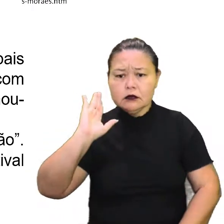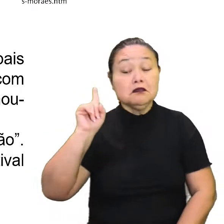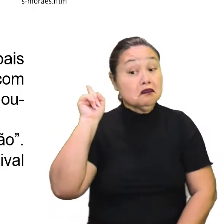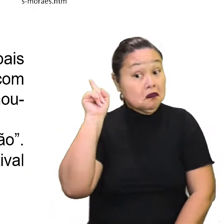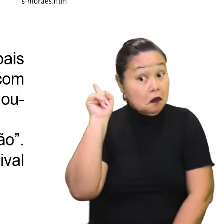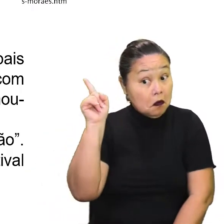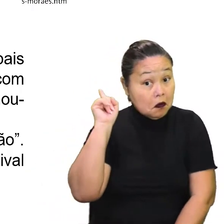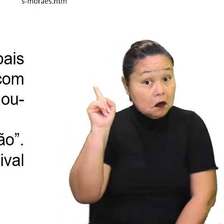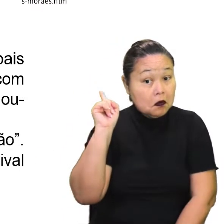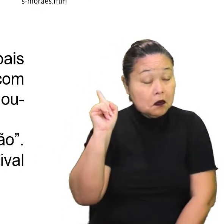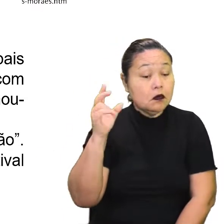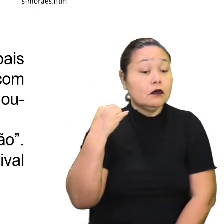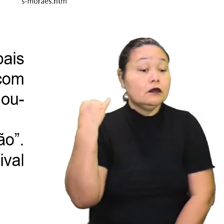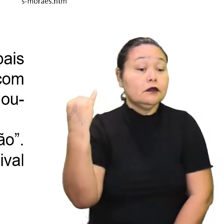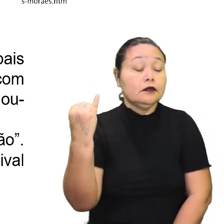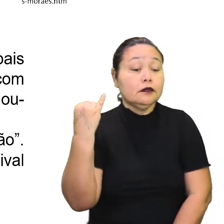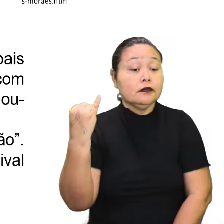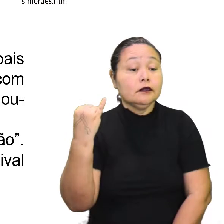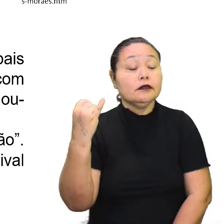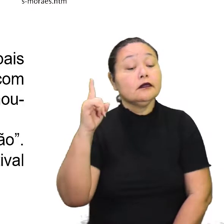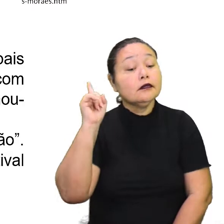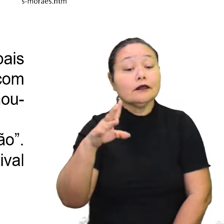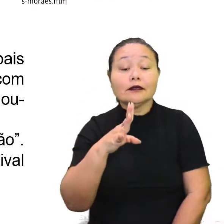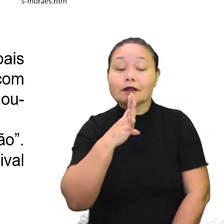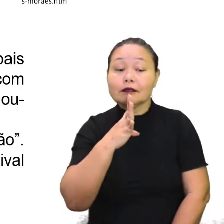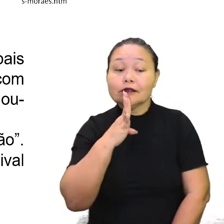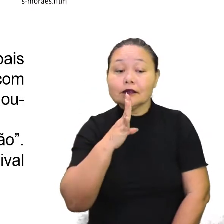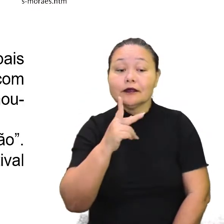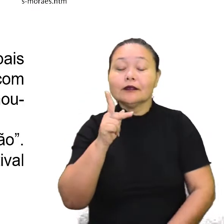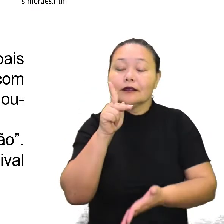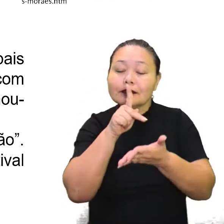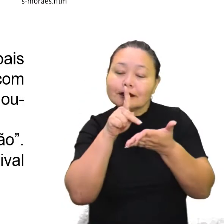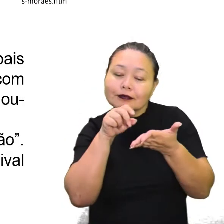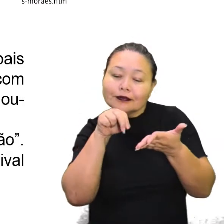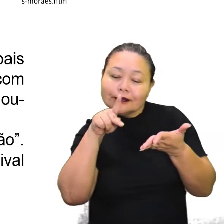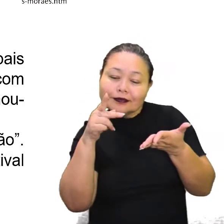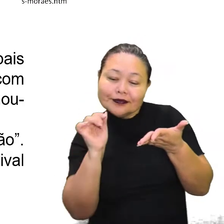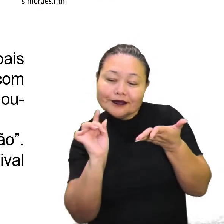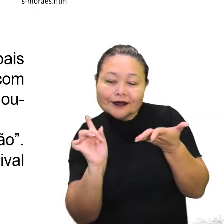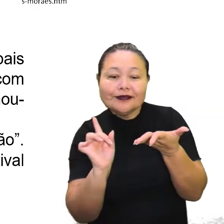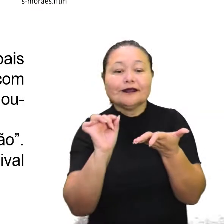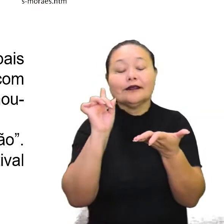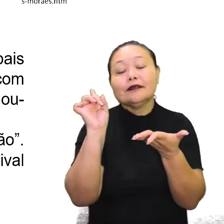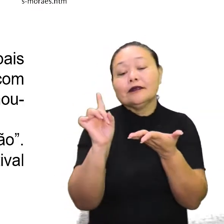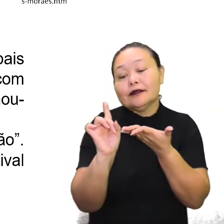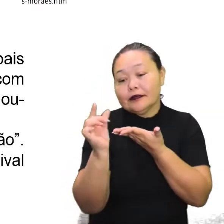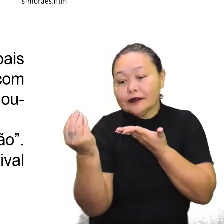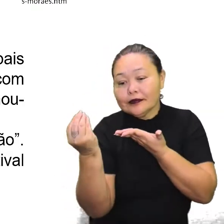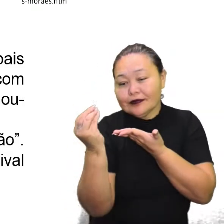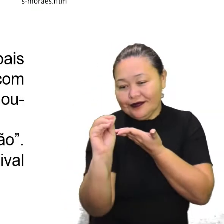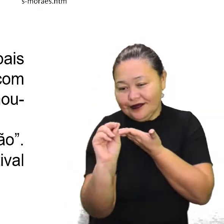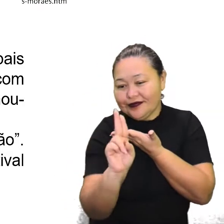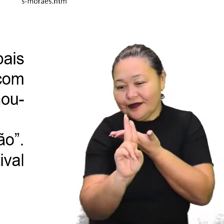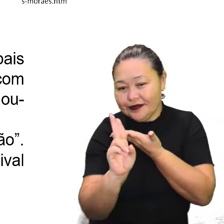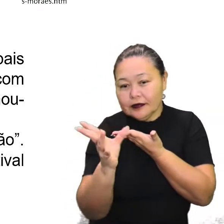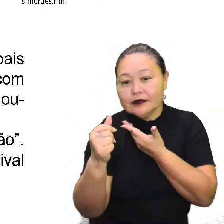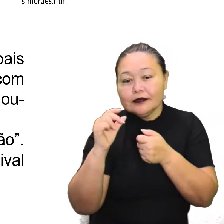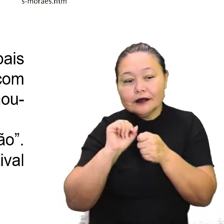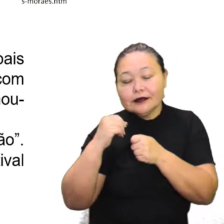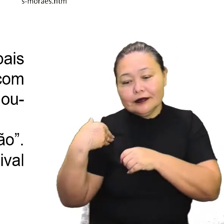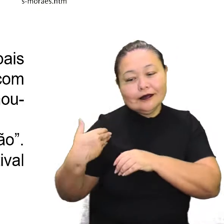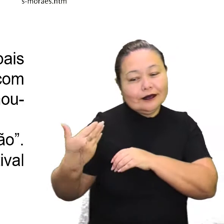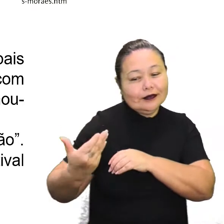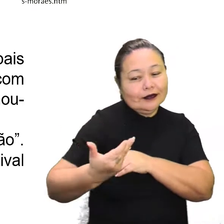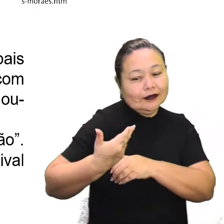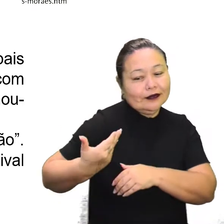Olha o cara aí, é importantíssimo. É conhecido como Poetinha, esse apelido dado aí pelos grandes